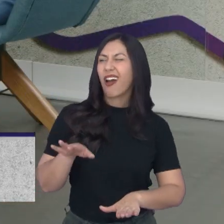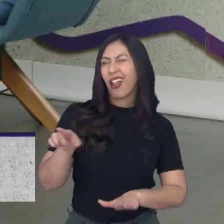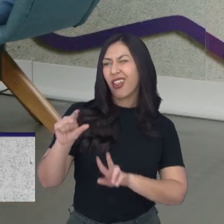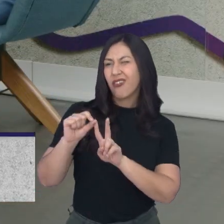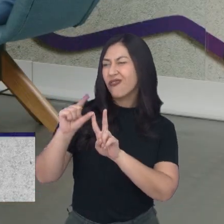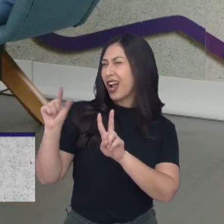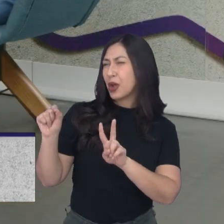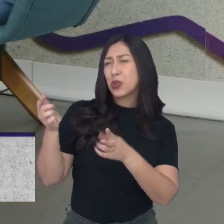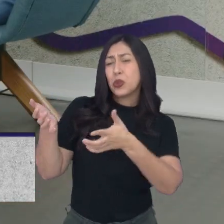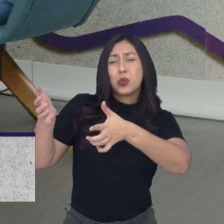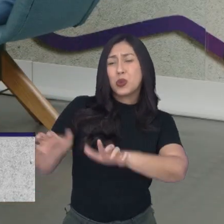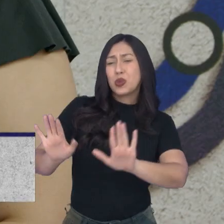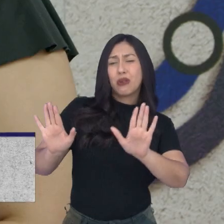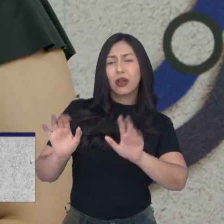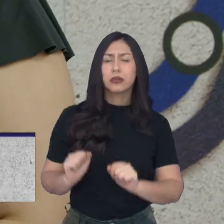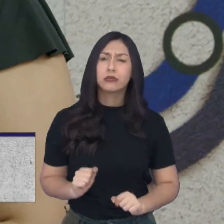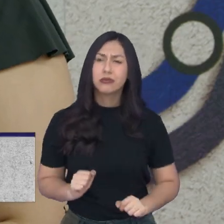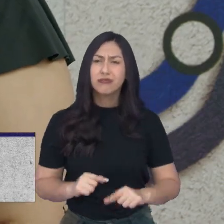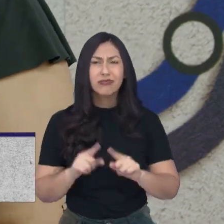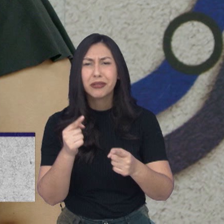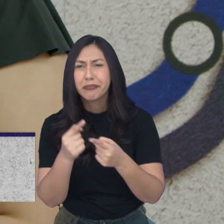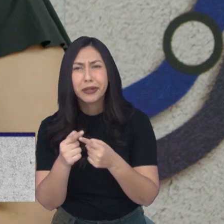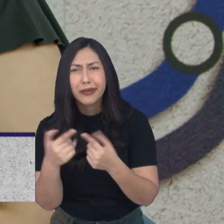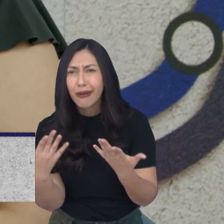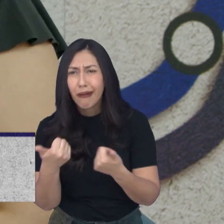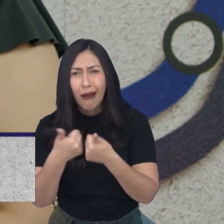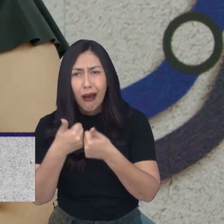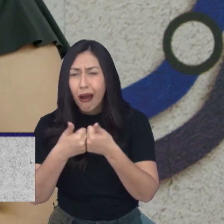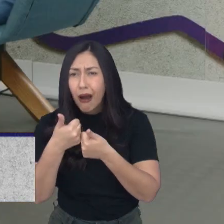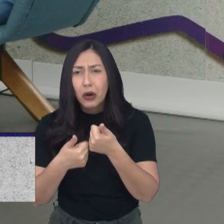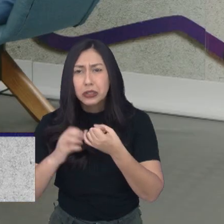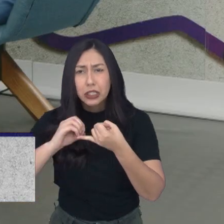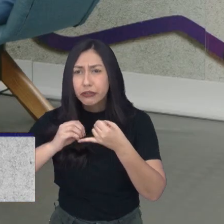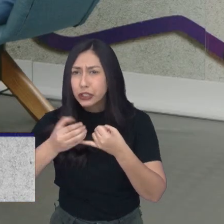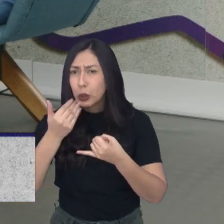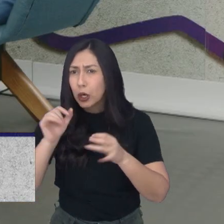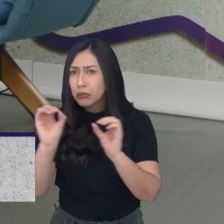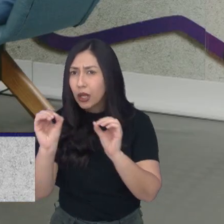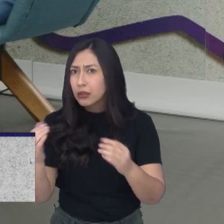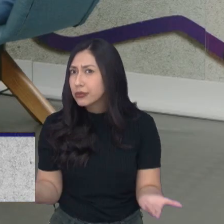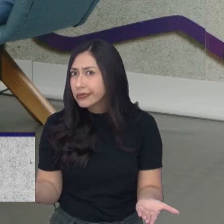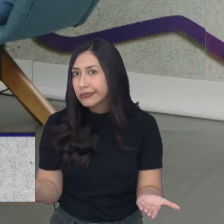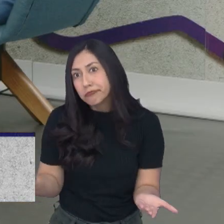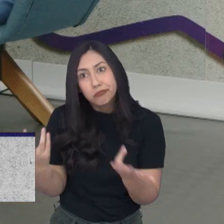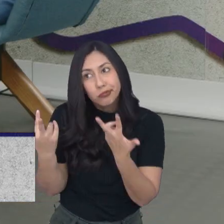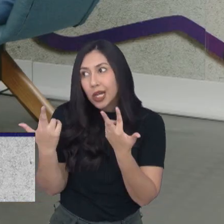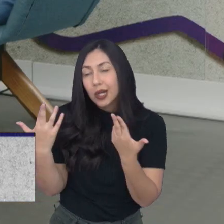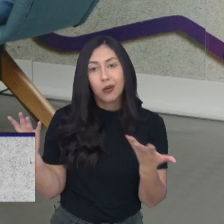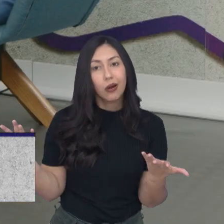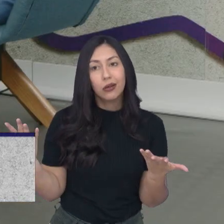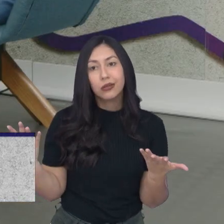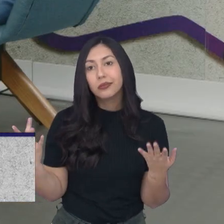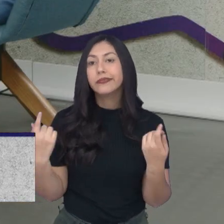não como nada vegano. Às vezes a gente tem vontade de perguntar, mas você não come arroz e feijão? Exatamente. Então vai muito nessa